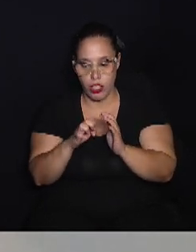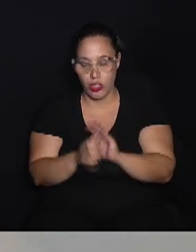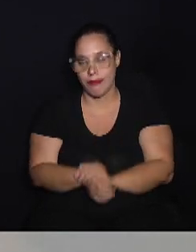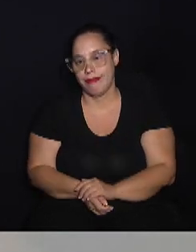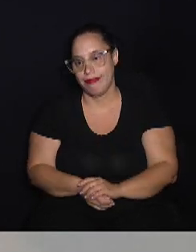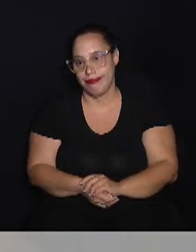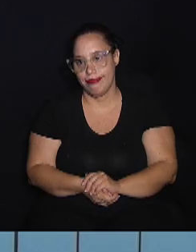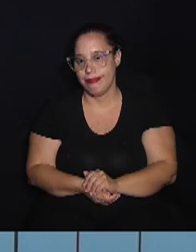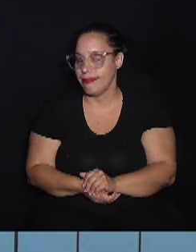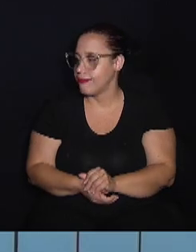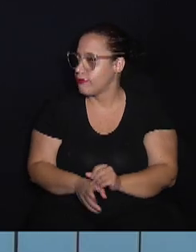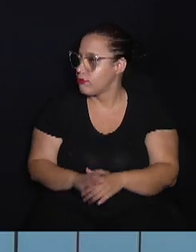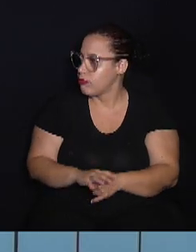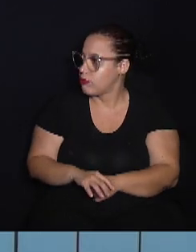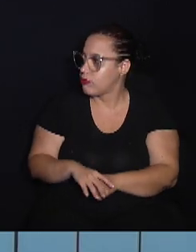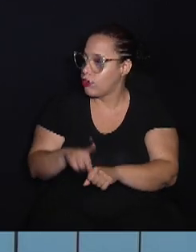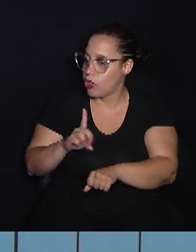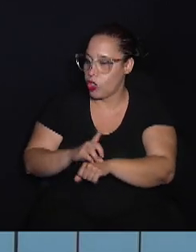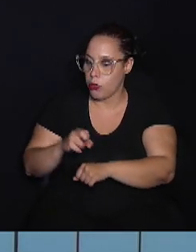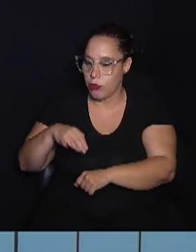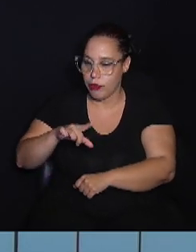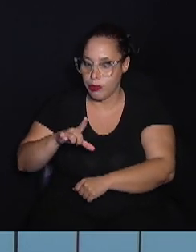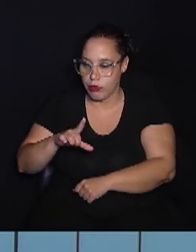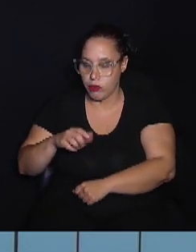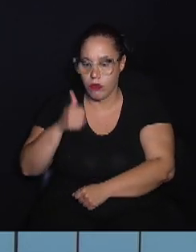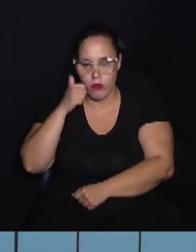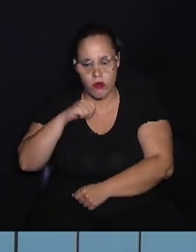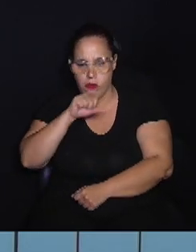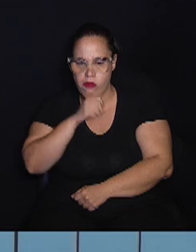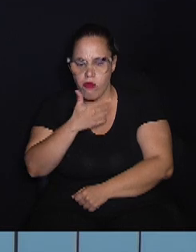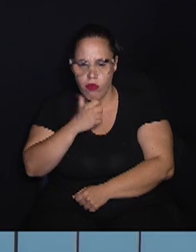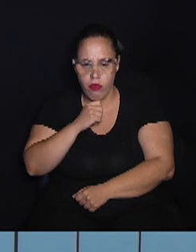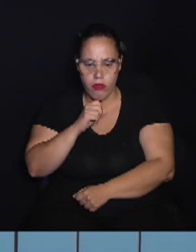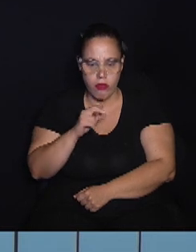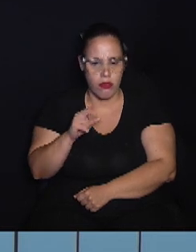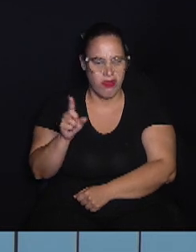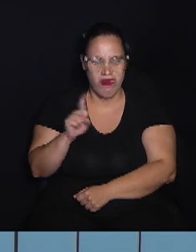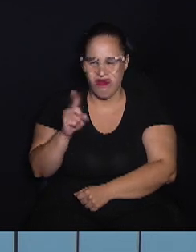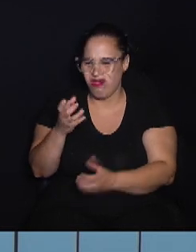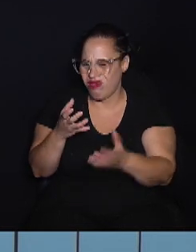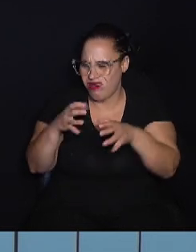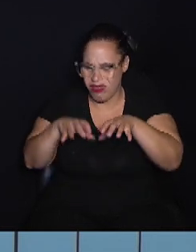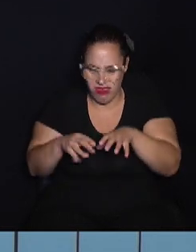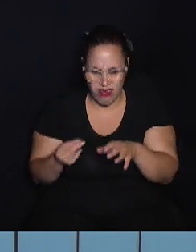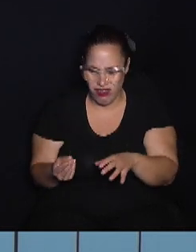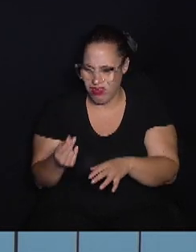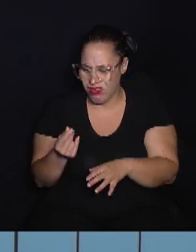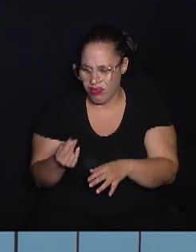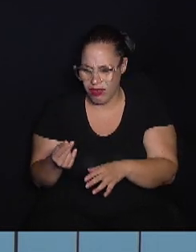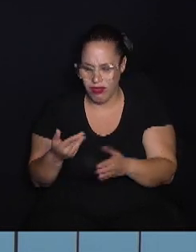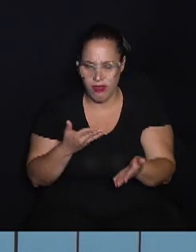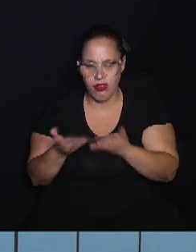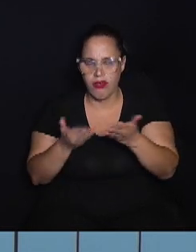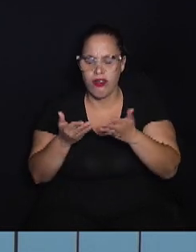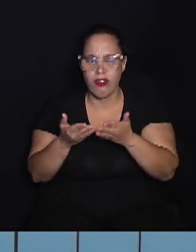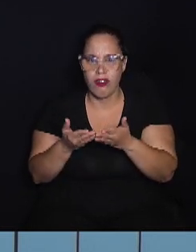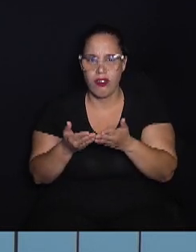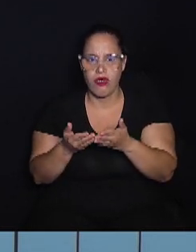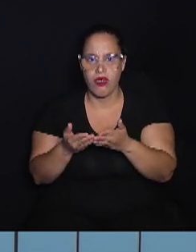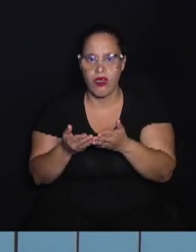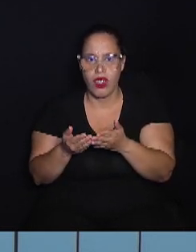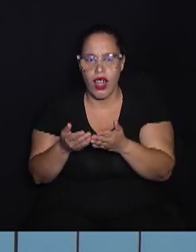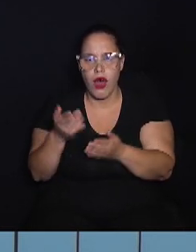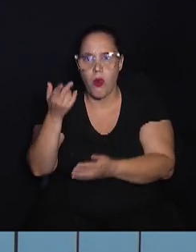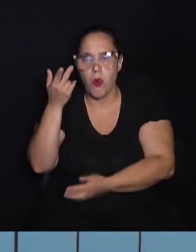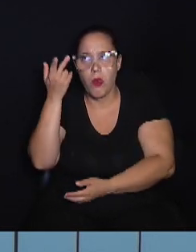é Dr Miguel e agora para aqueles pais né que eles não querem investir nesses produtos querem uma coisa mais